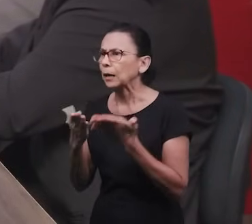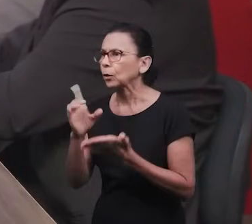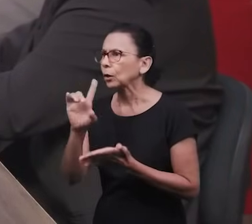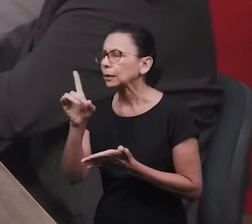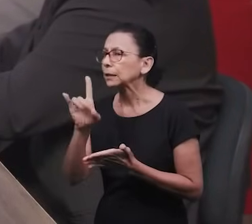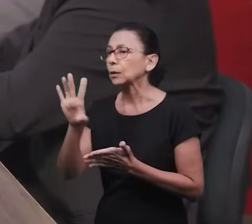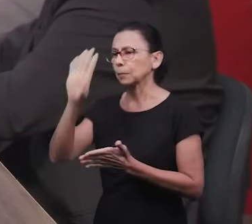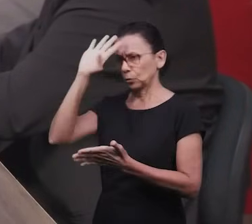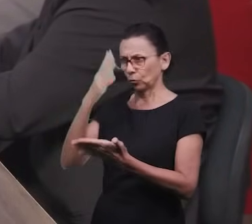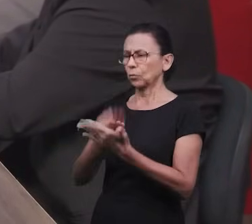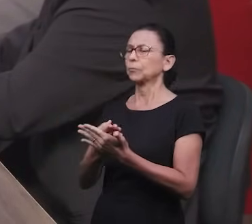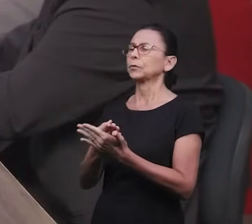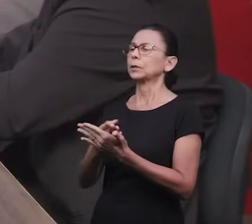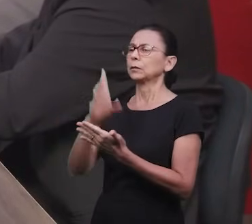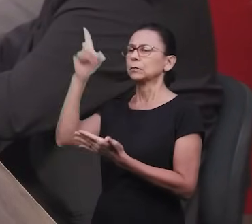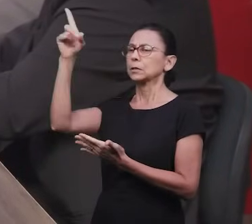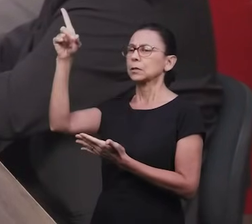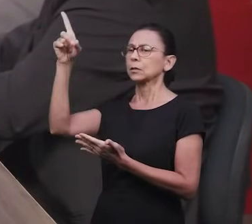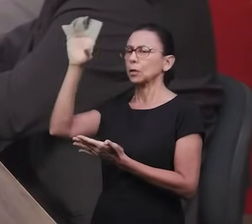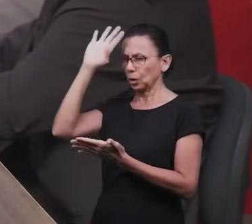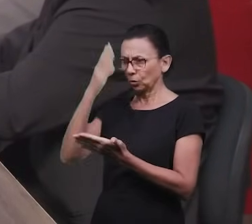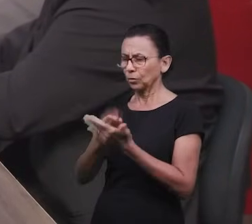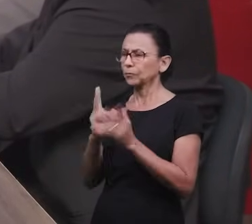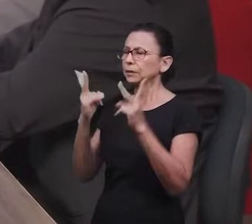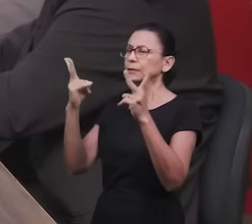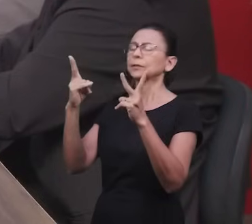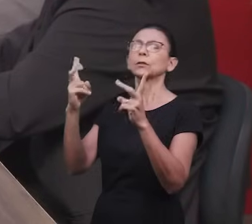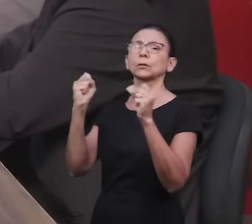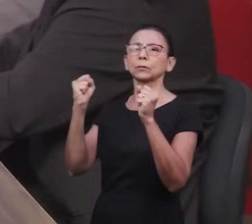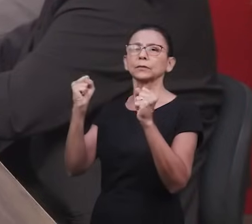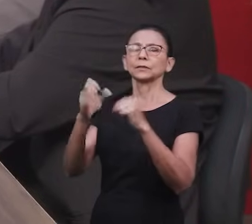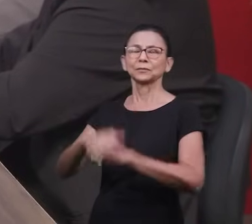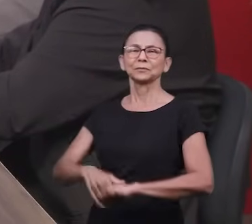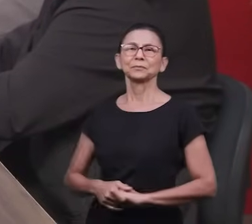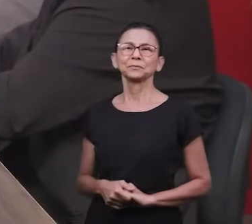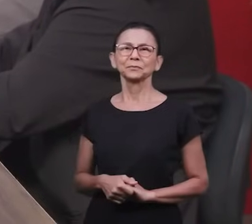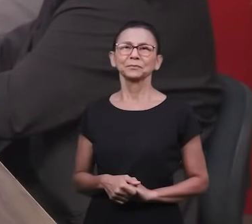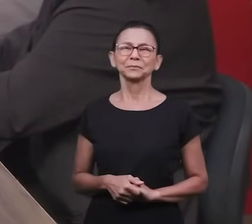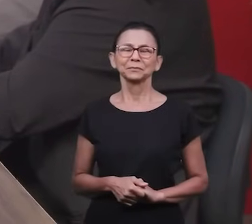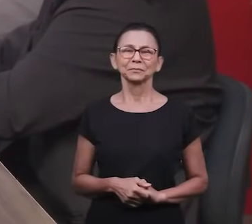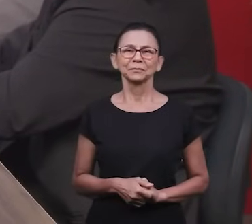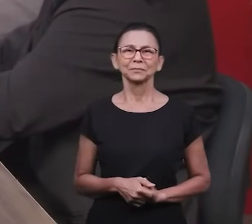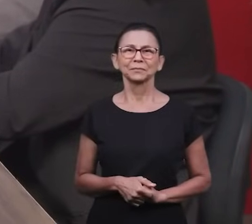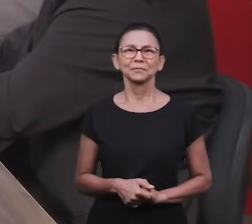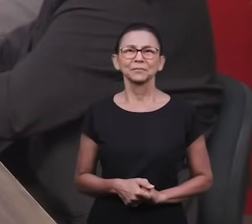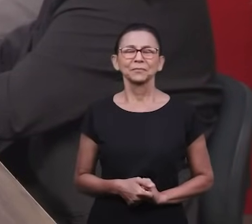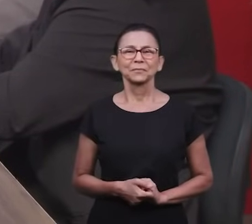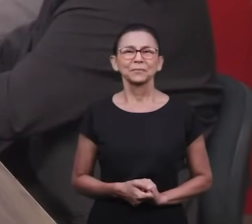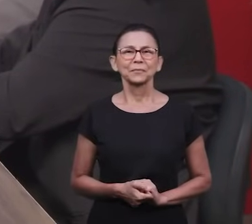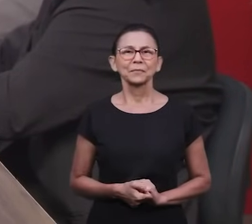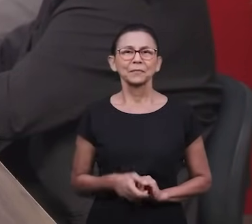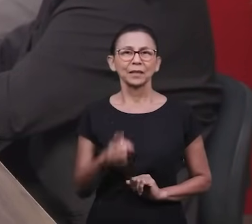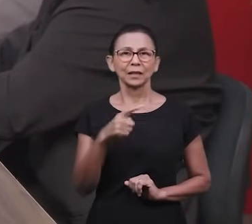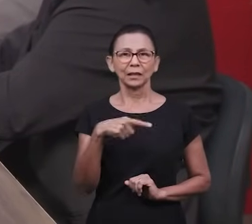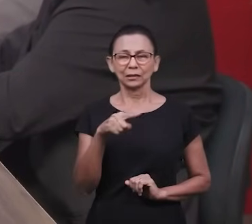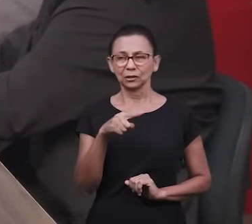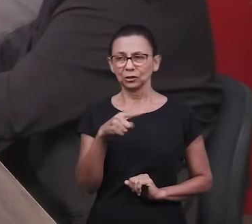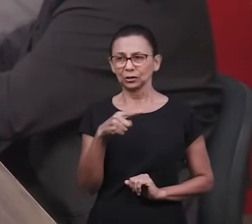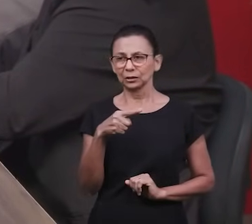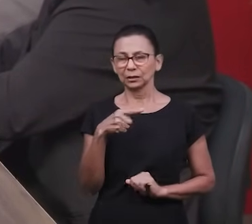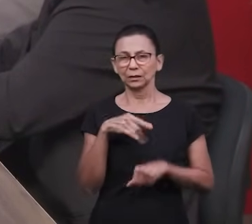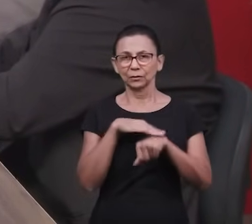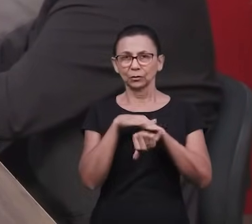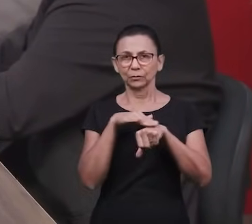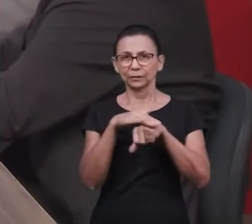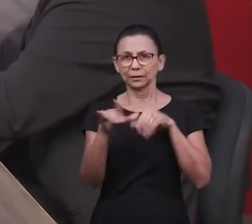Não foi dessa vez ainda, pastor. Mas eu estou confiante. O Senhor vai dar vitória. O Senhor vai dar vitória. Que